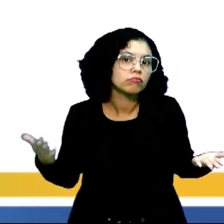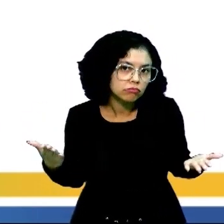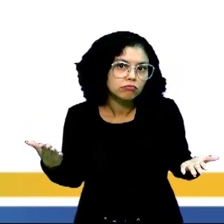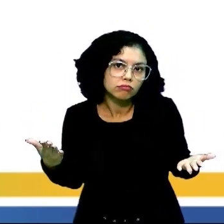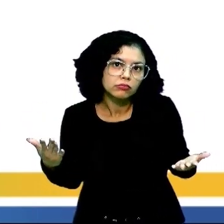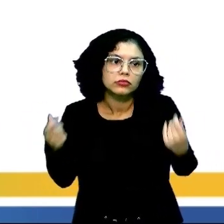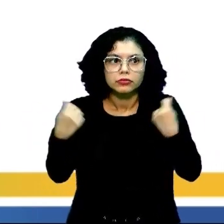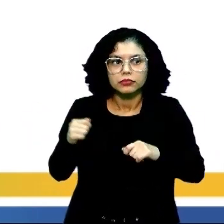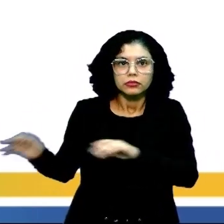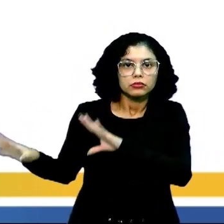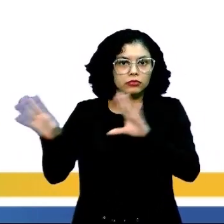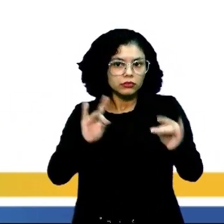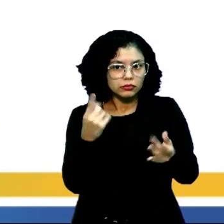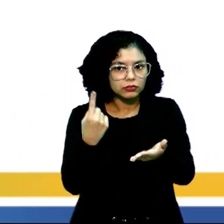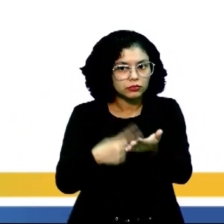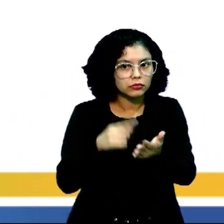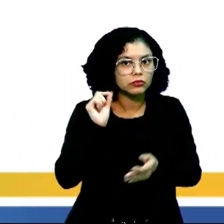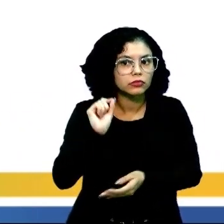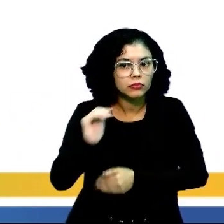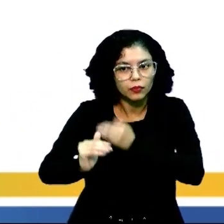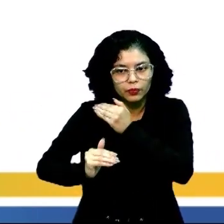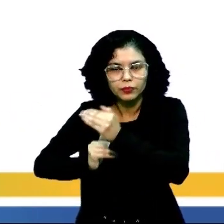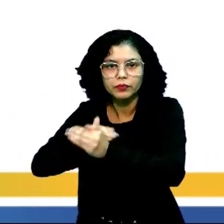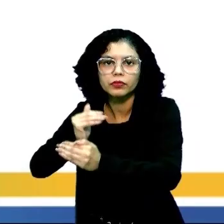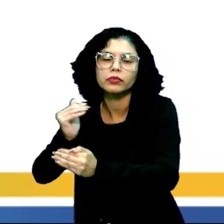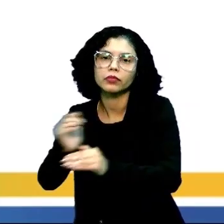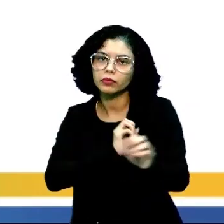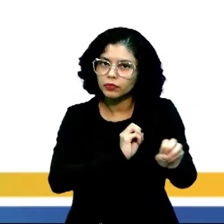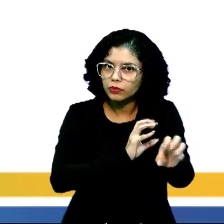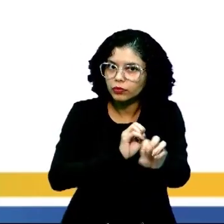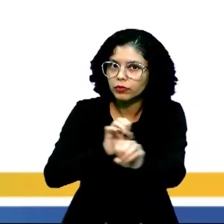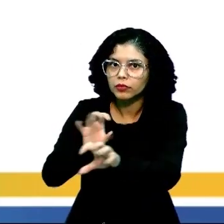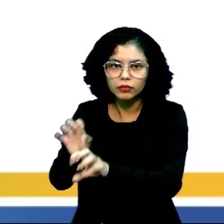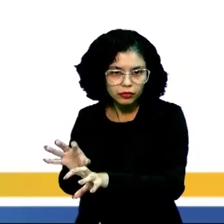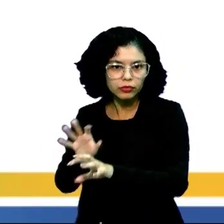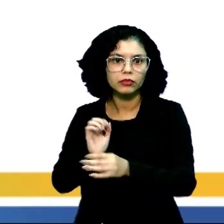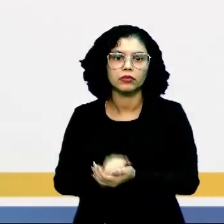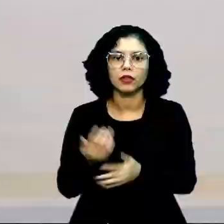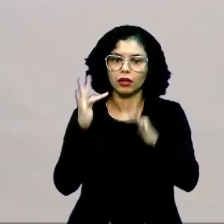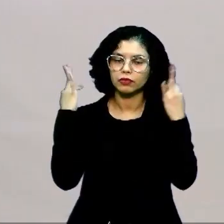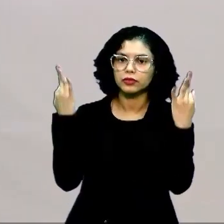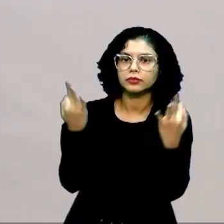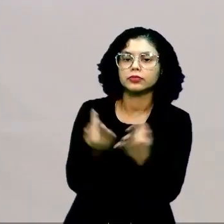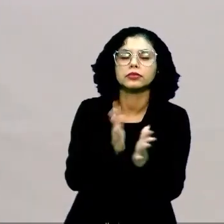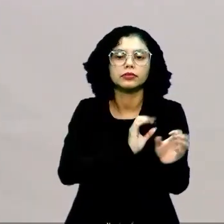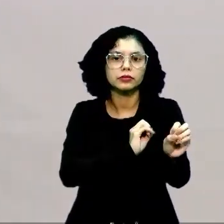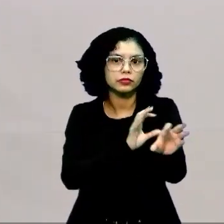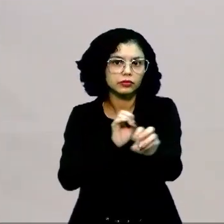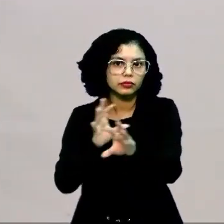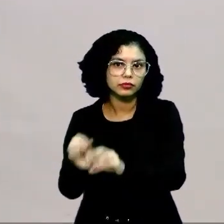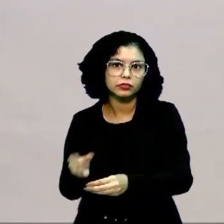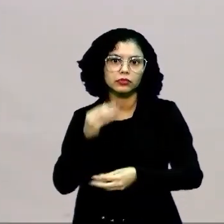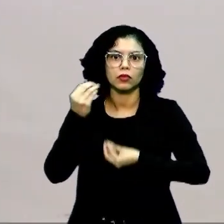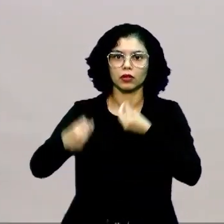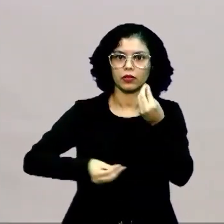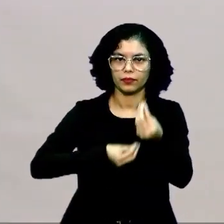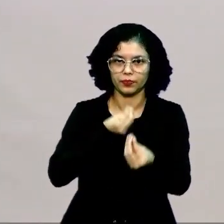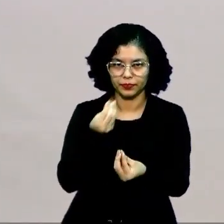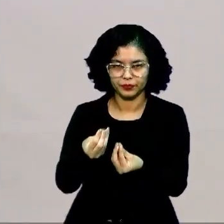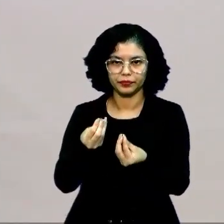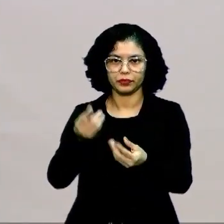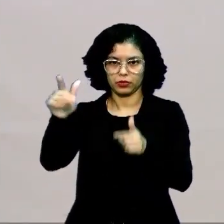Aí precisamos levar em consideração o processo educacional. A família ensina. Conforme